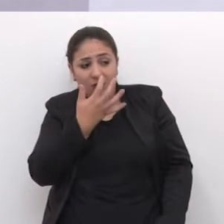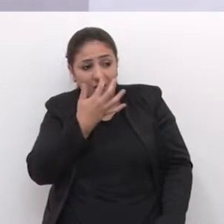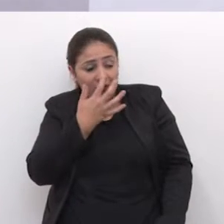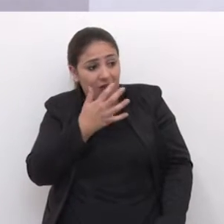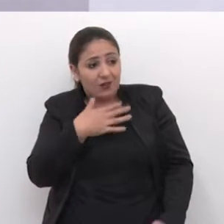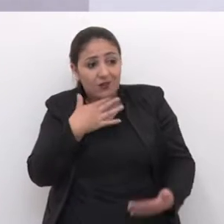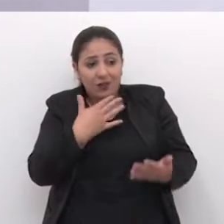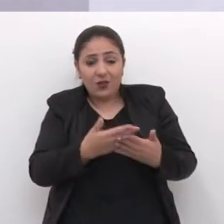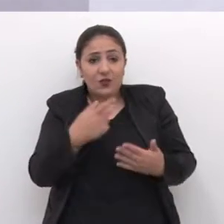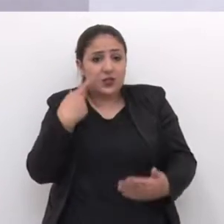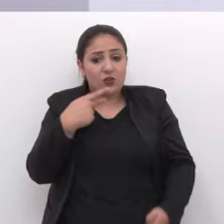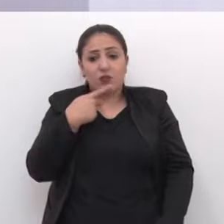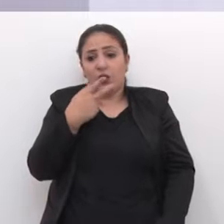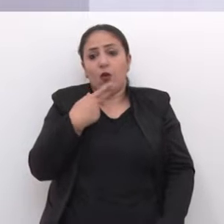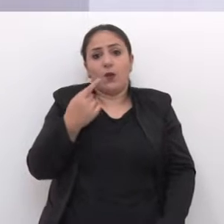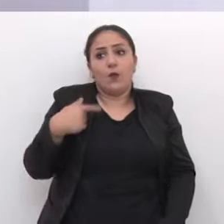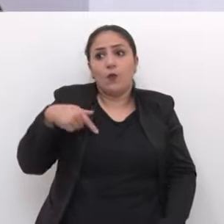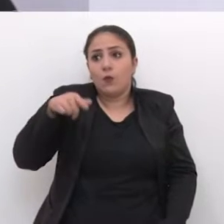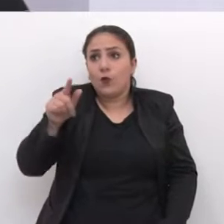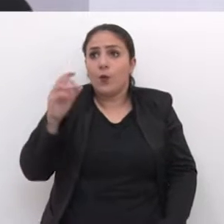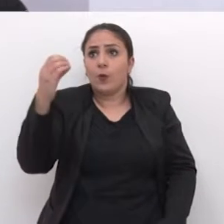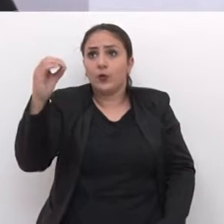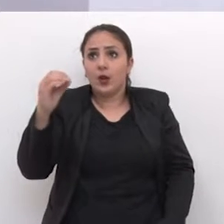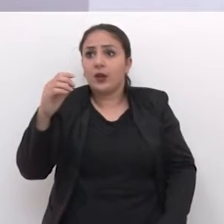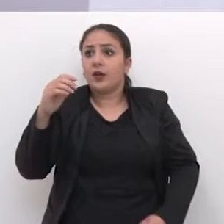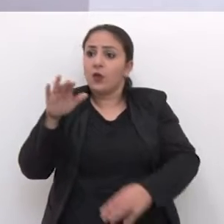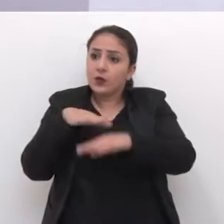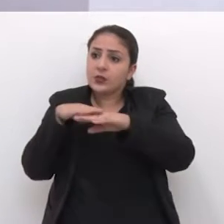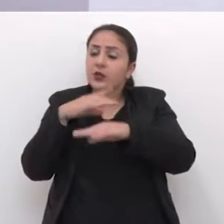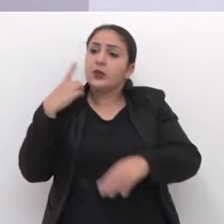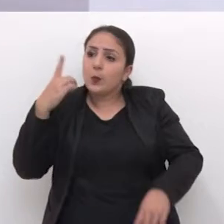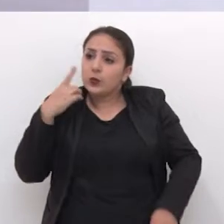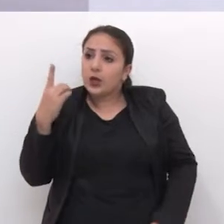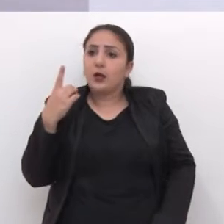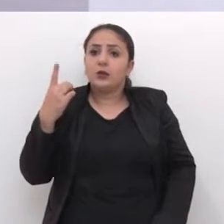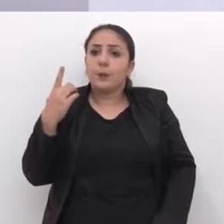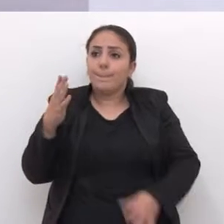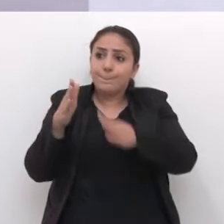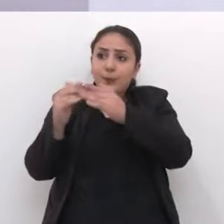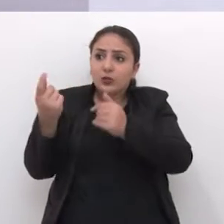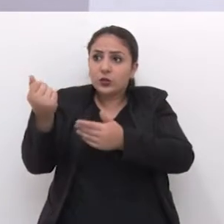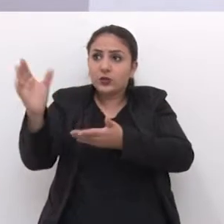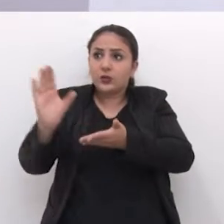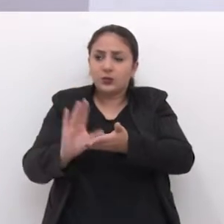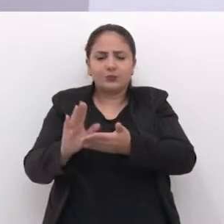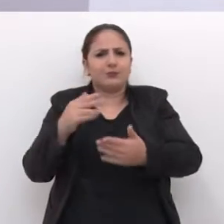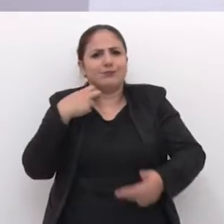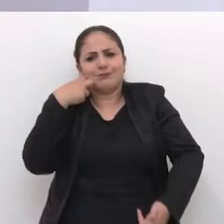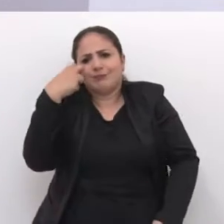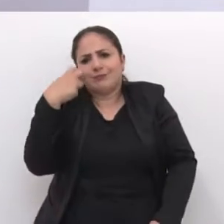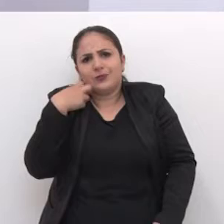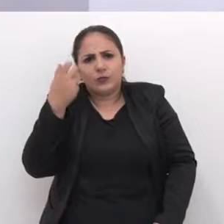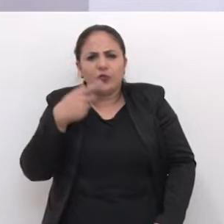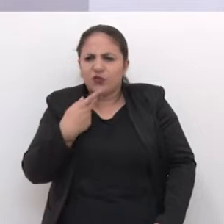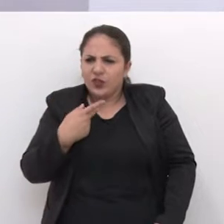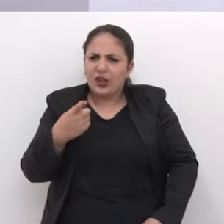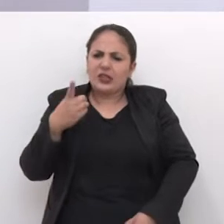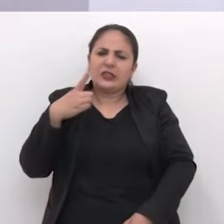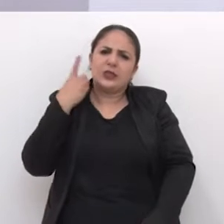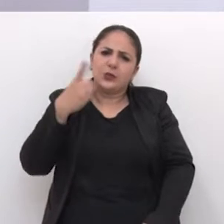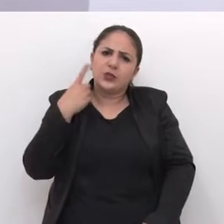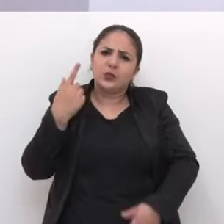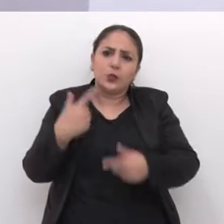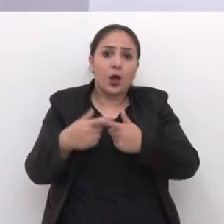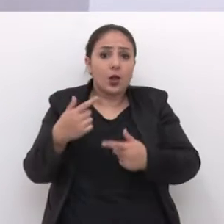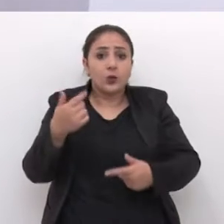espalhafatosa que a gente vê os colegas vereadores dizer que não, eu tive de ir em Porto Alegre falar com o meu deputado para pedir uma emenda. Isso é vergonhoso. Vergonhoso, tu fala com